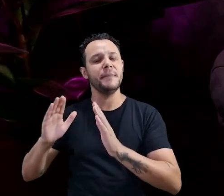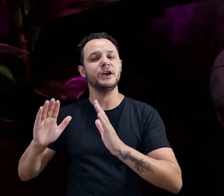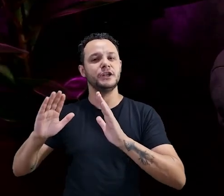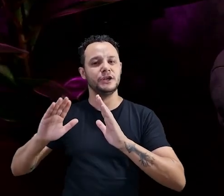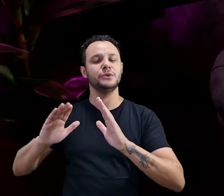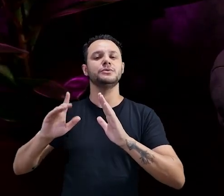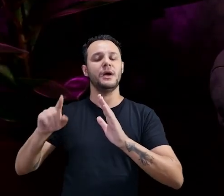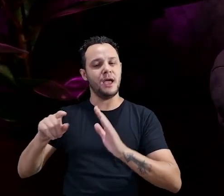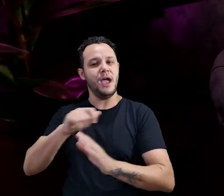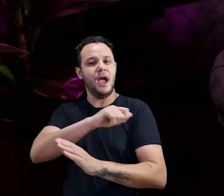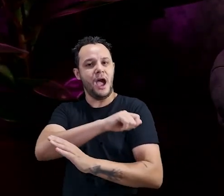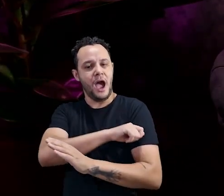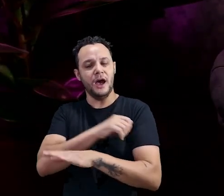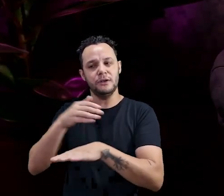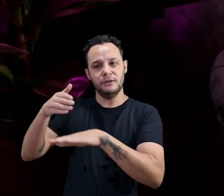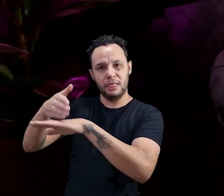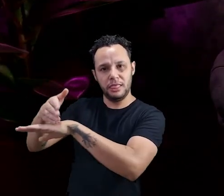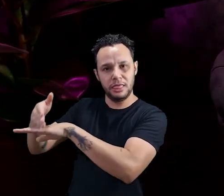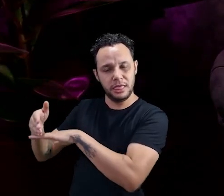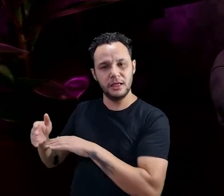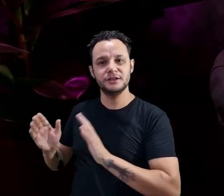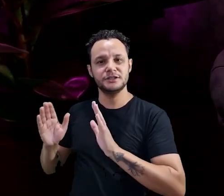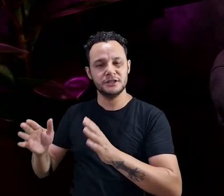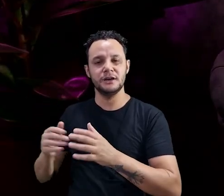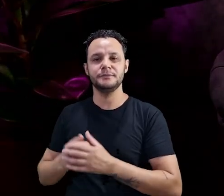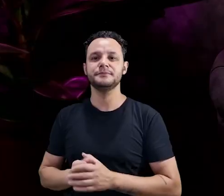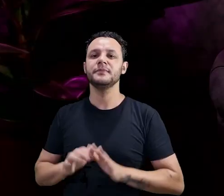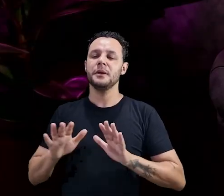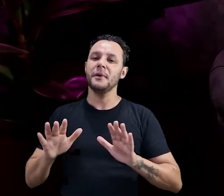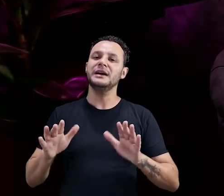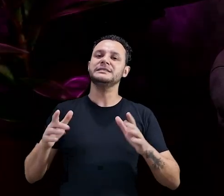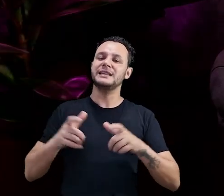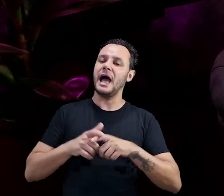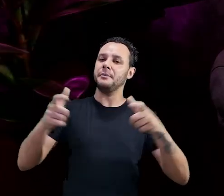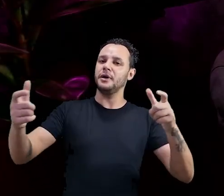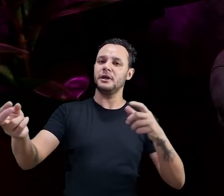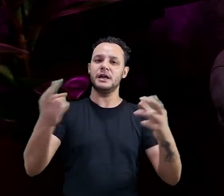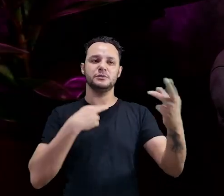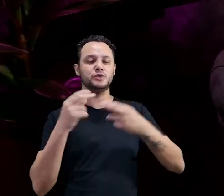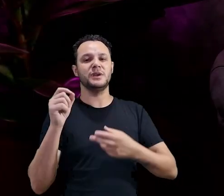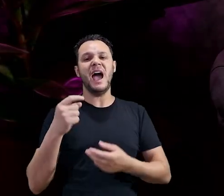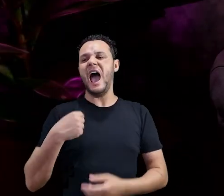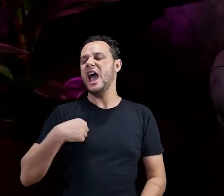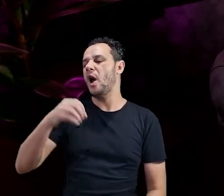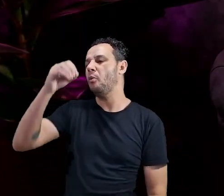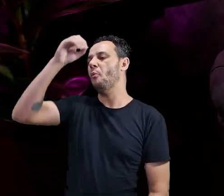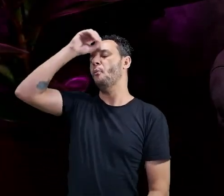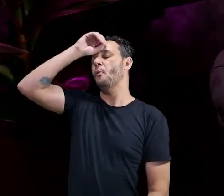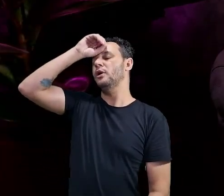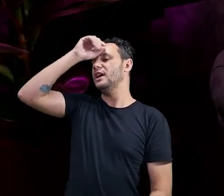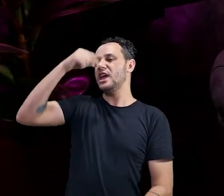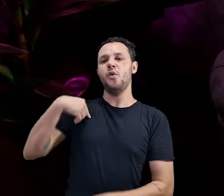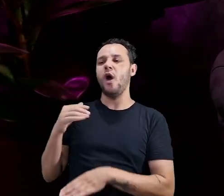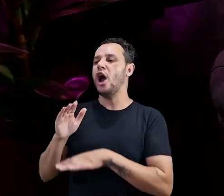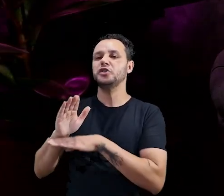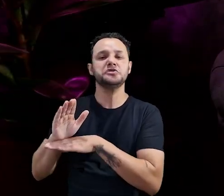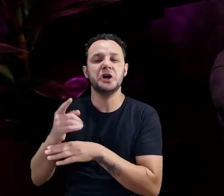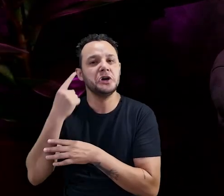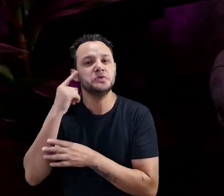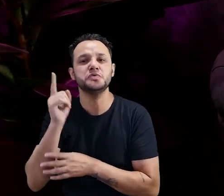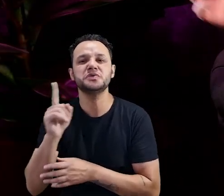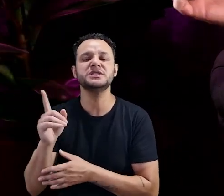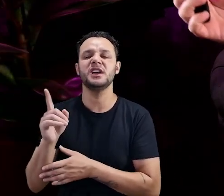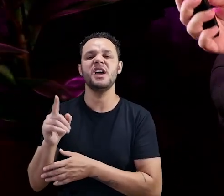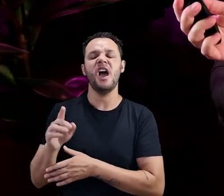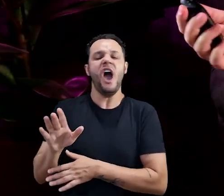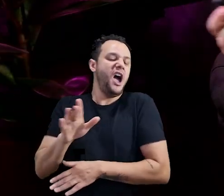obrigando que essas crianças fossem aceitas na escola. Mas a imensa maioria deles diz, mas eu não sei o que meu colega tinha, eu não sabia como